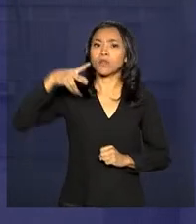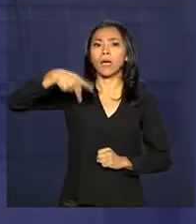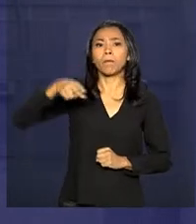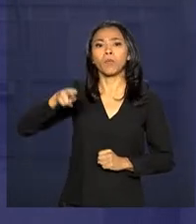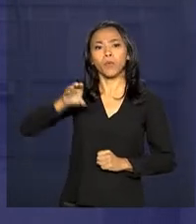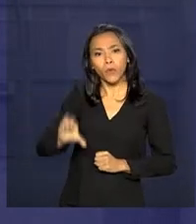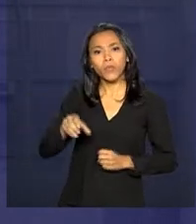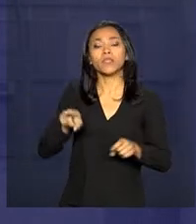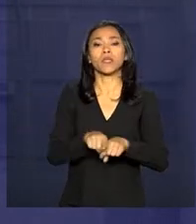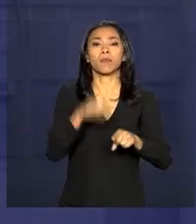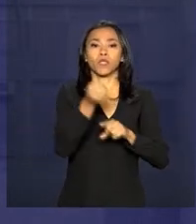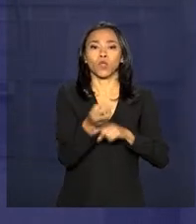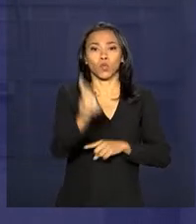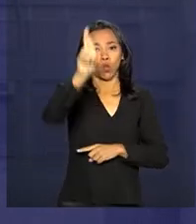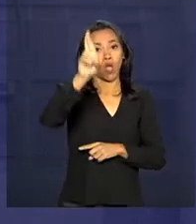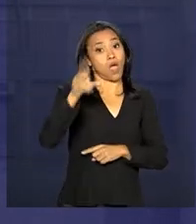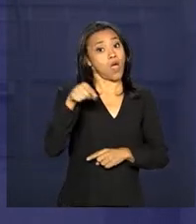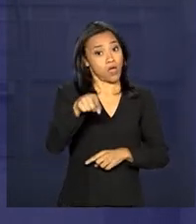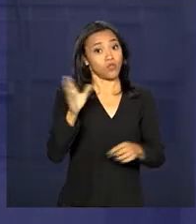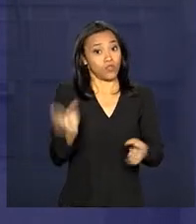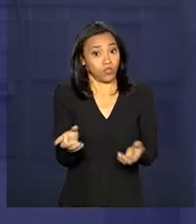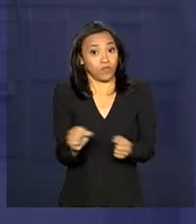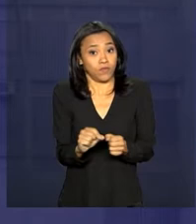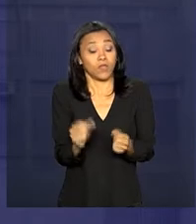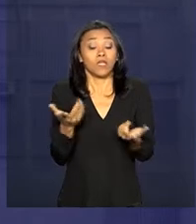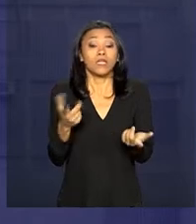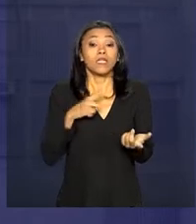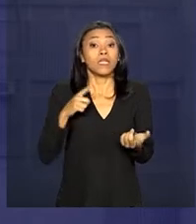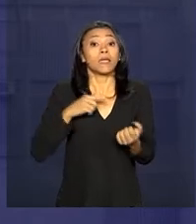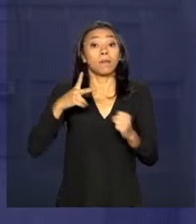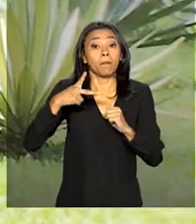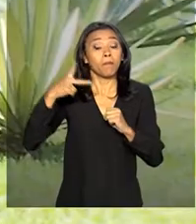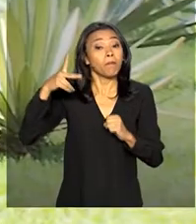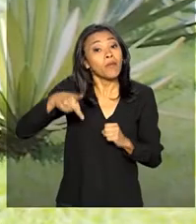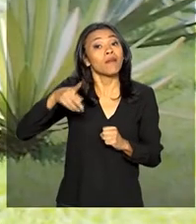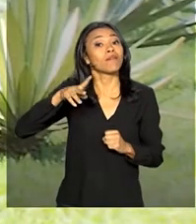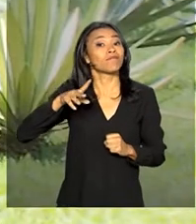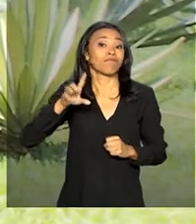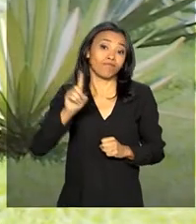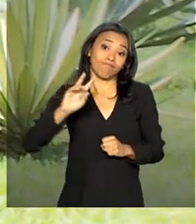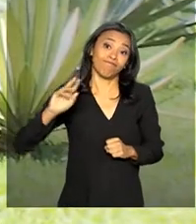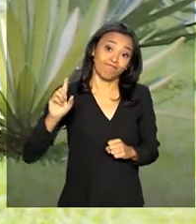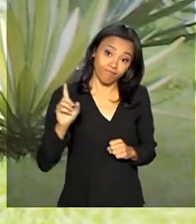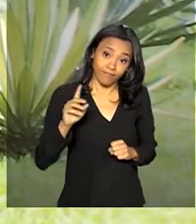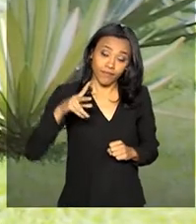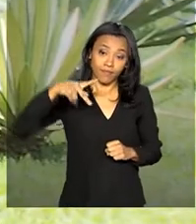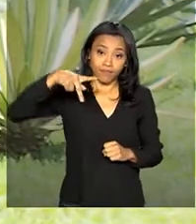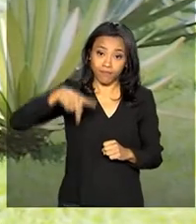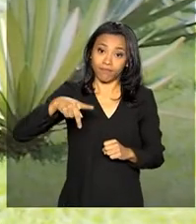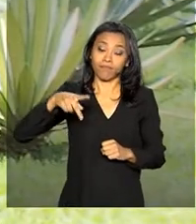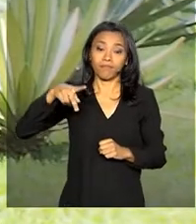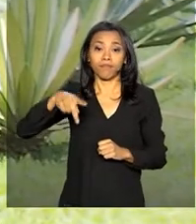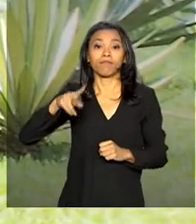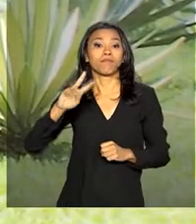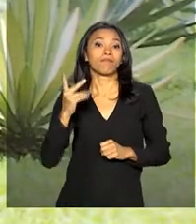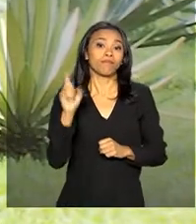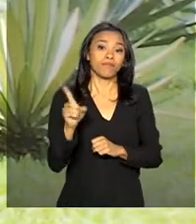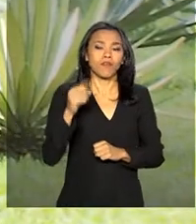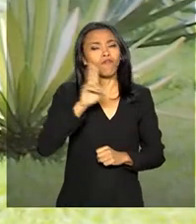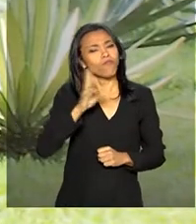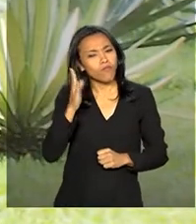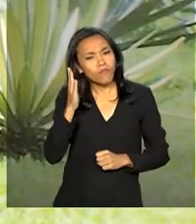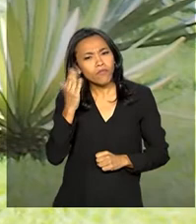janeiro doutorado pela universidade gama filho e passou por um pós-doutorado em paris vamos conhecer agora quais são os outros nomes que foram indicados